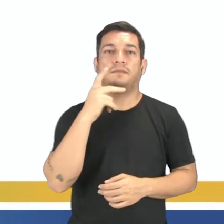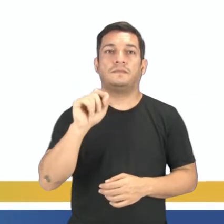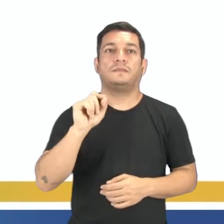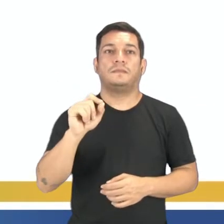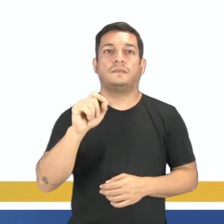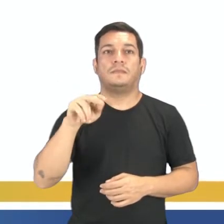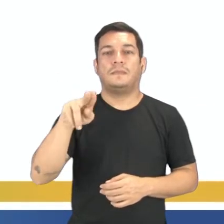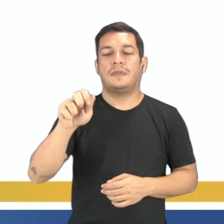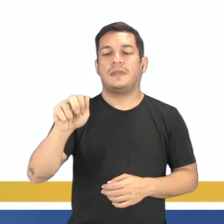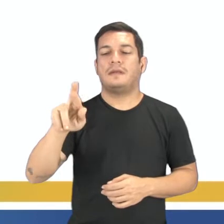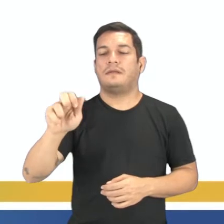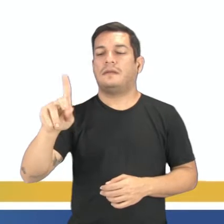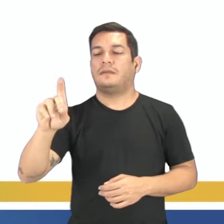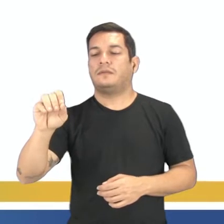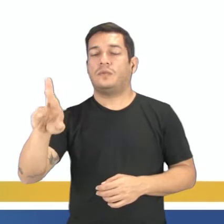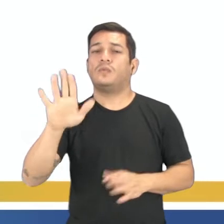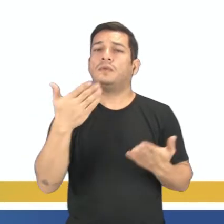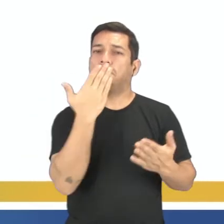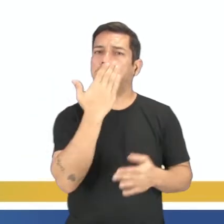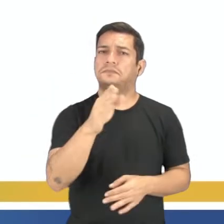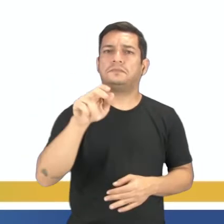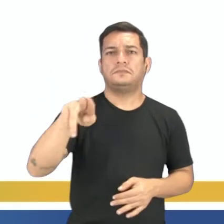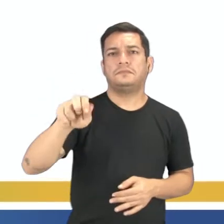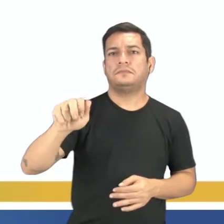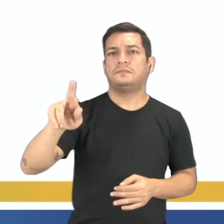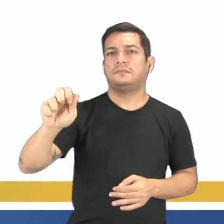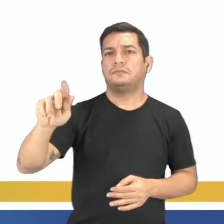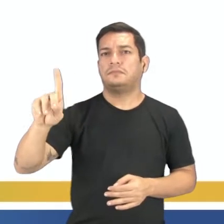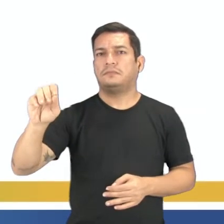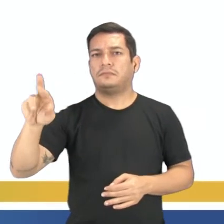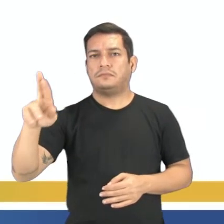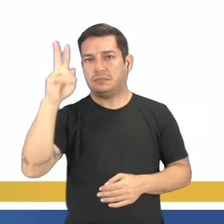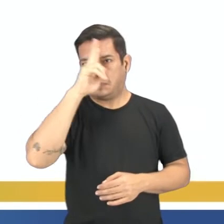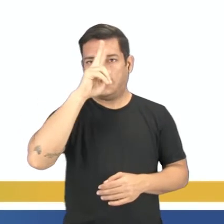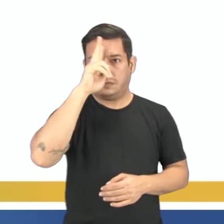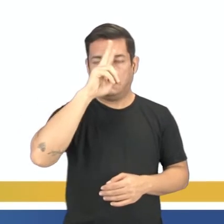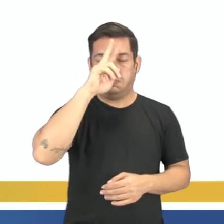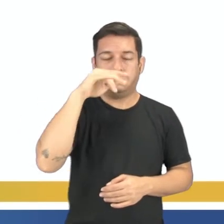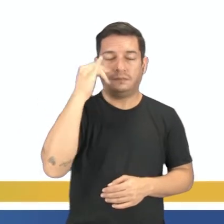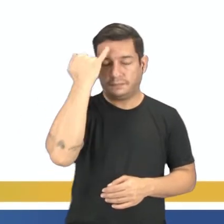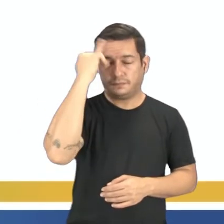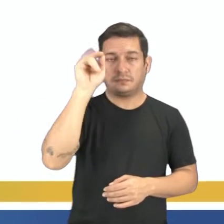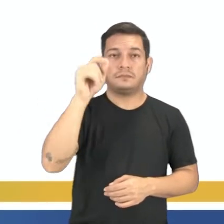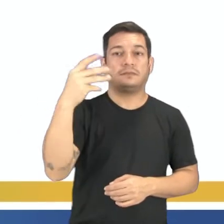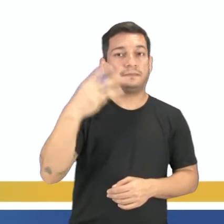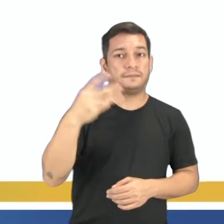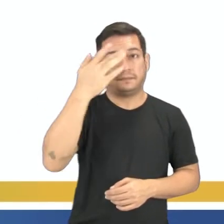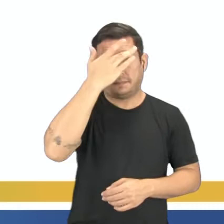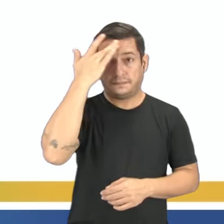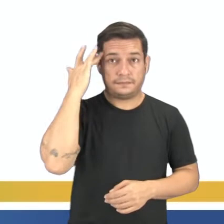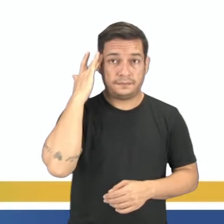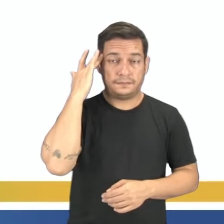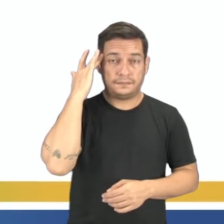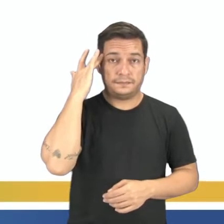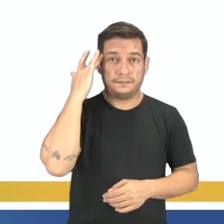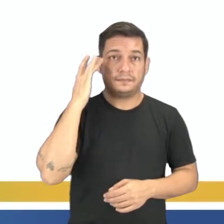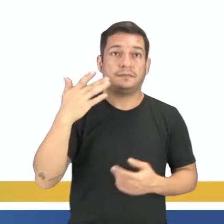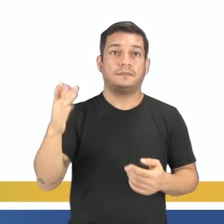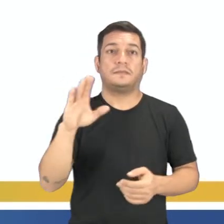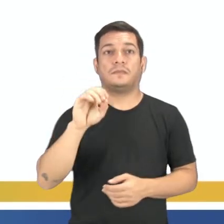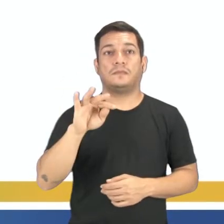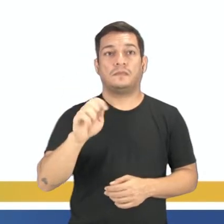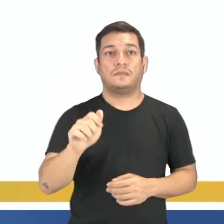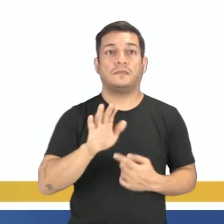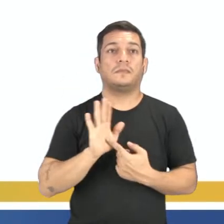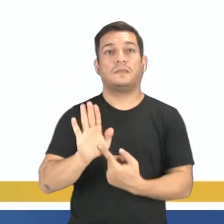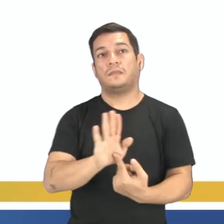de narrador. Qual é o tipo de narrador dessa história? Ele foi idealizado em terceira pessoa. Tá? O conto